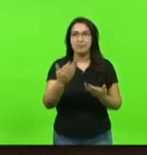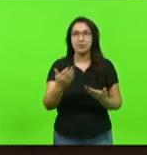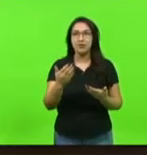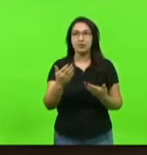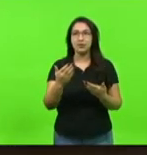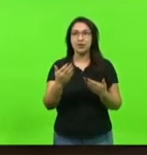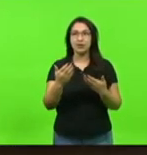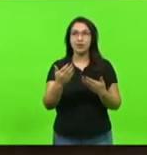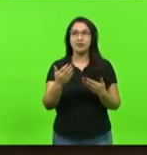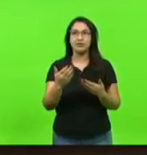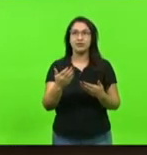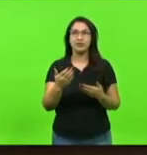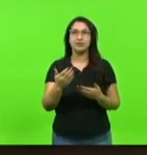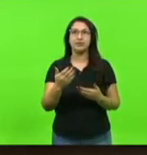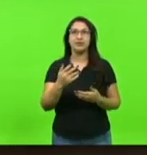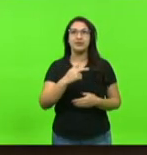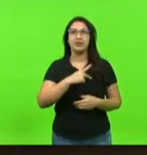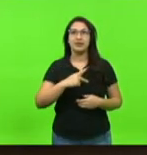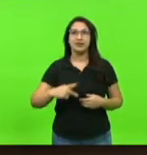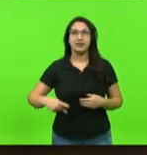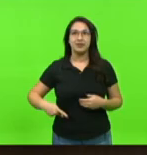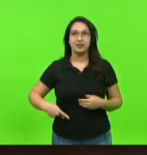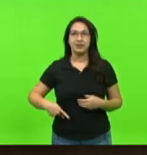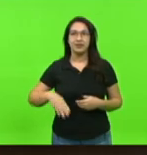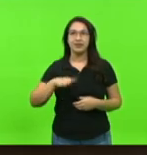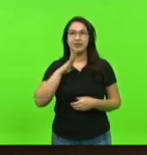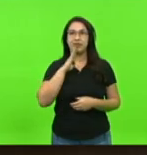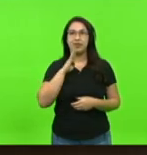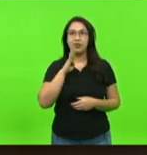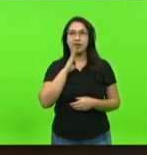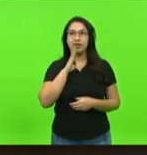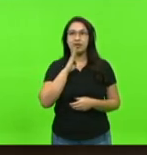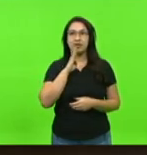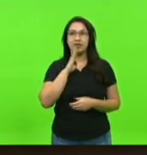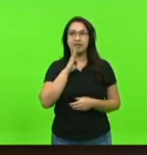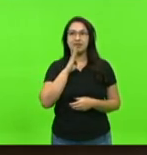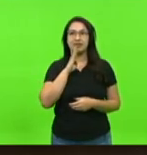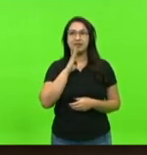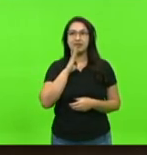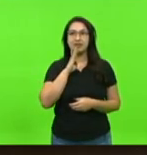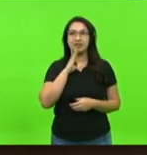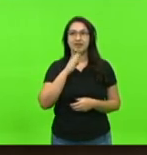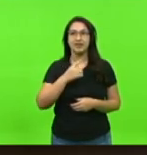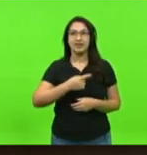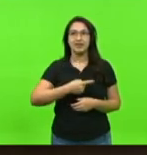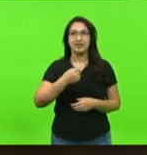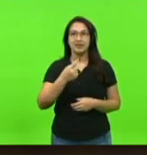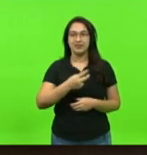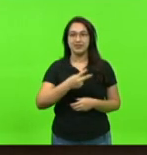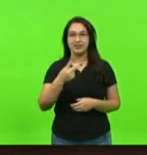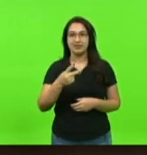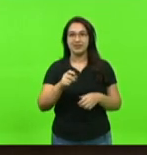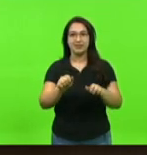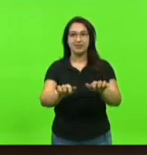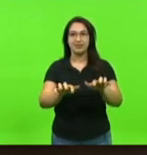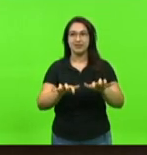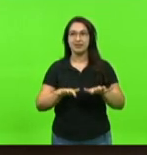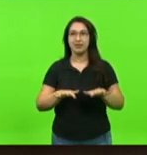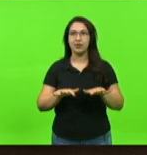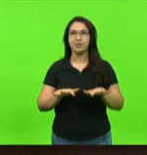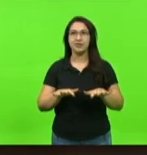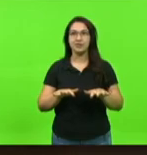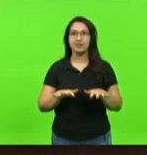deputado. Presidente Nilson Berlanda, ata da 92ª Sessão Ordinária da